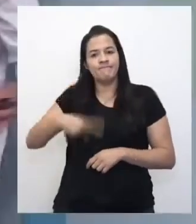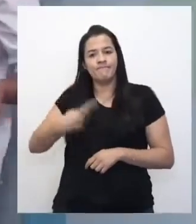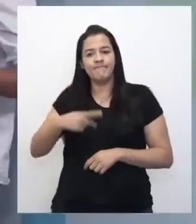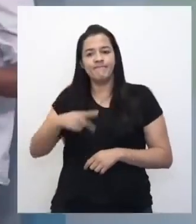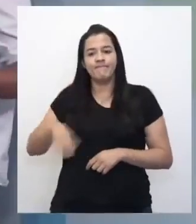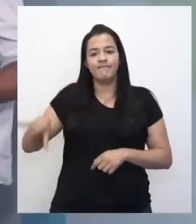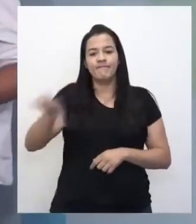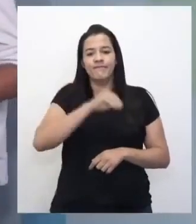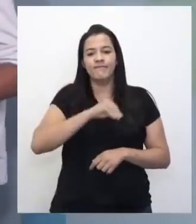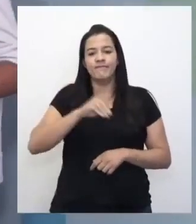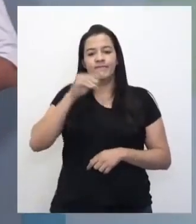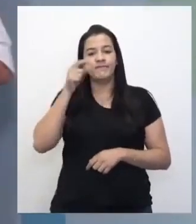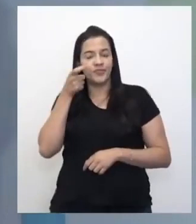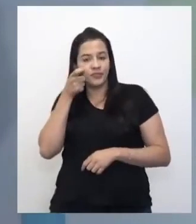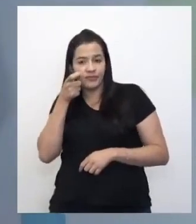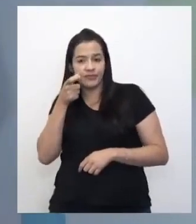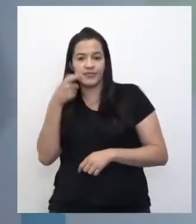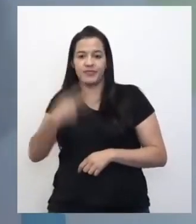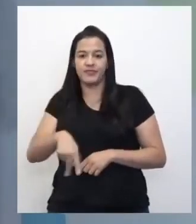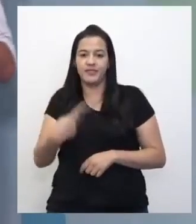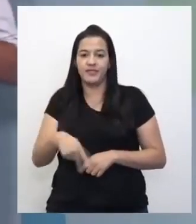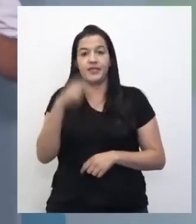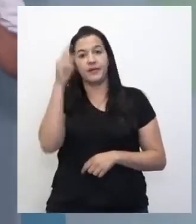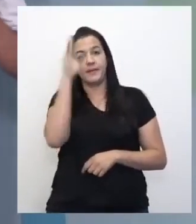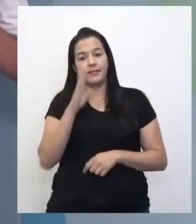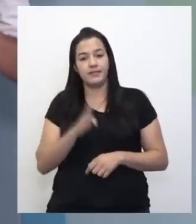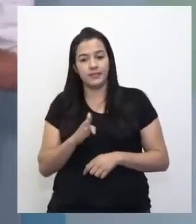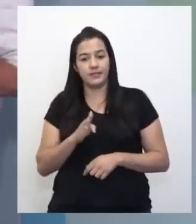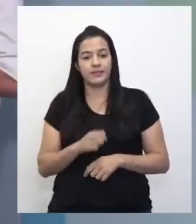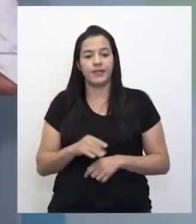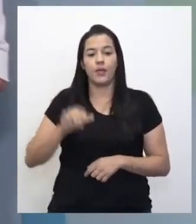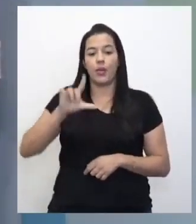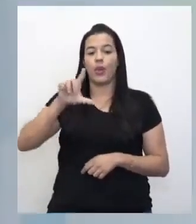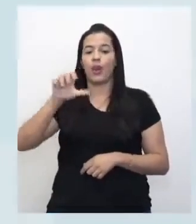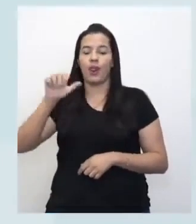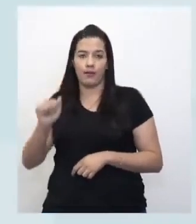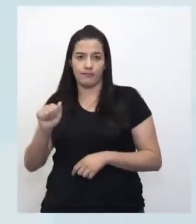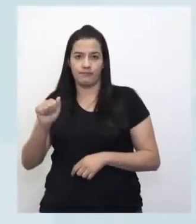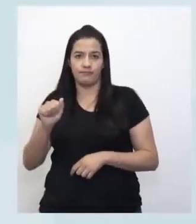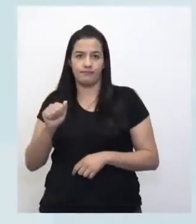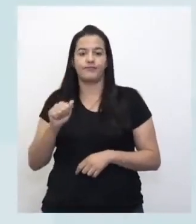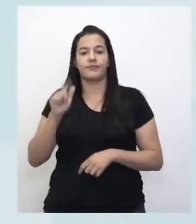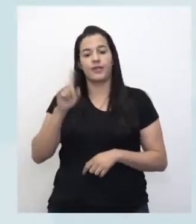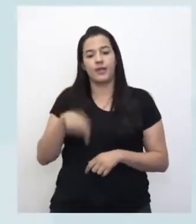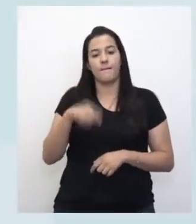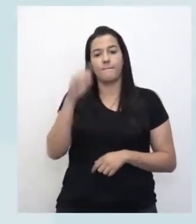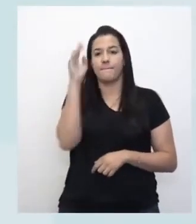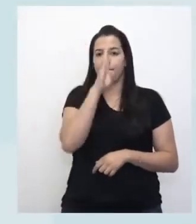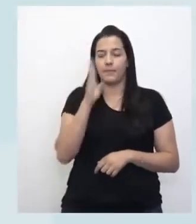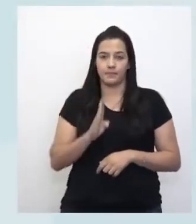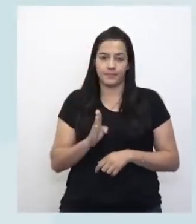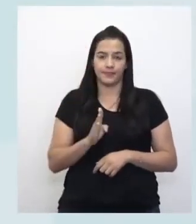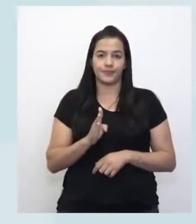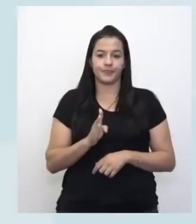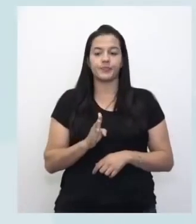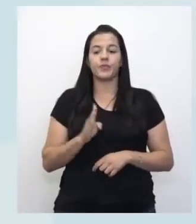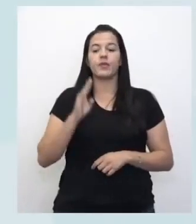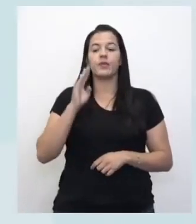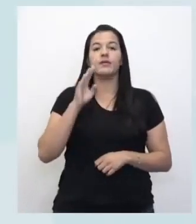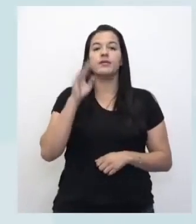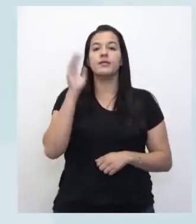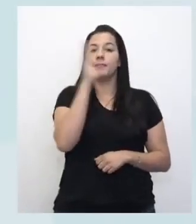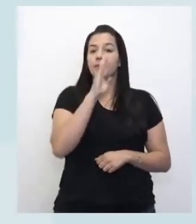assistindo estejam no Brasil, né? Para nós é o lá. O lá é o Brasil. E no Brasil,